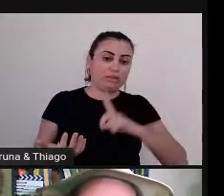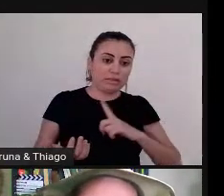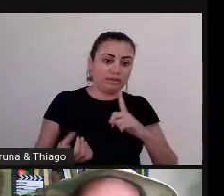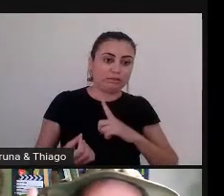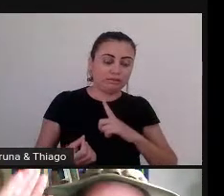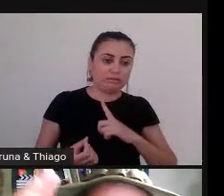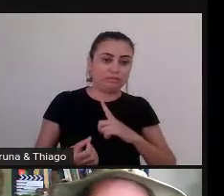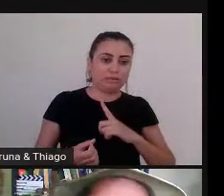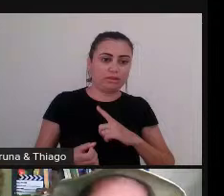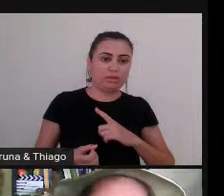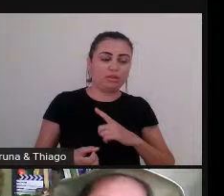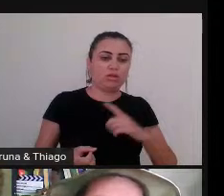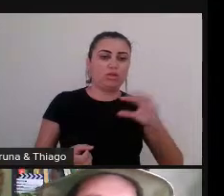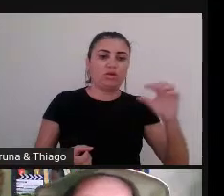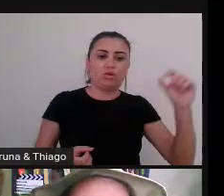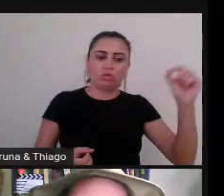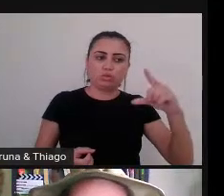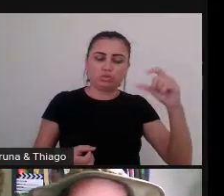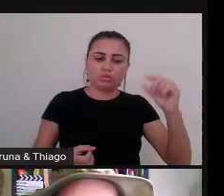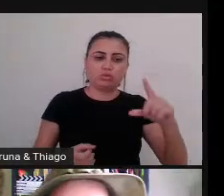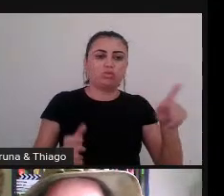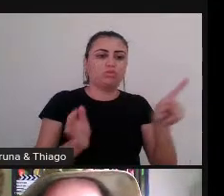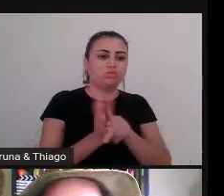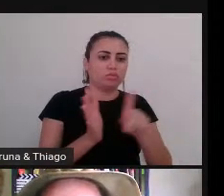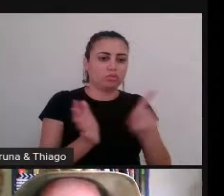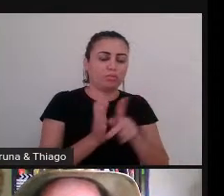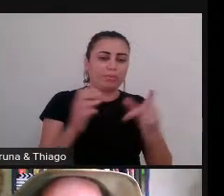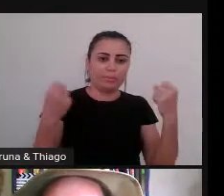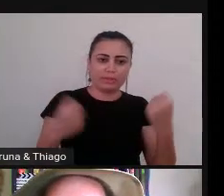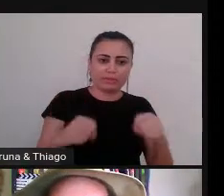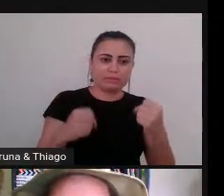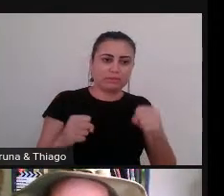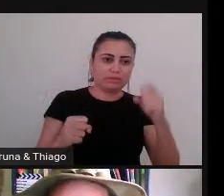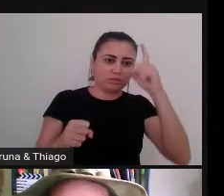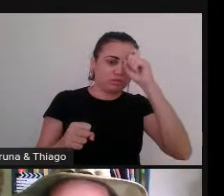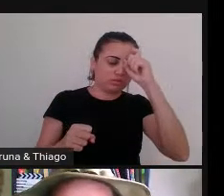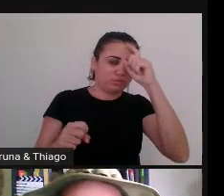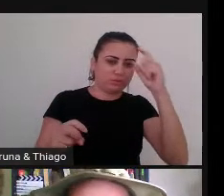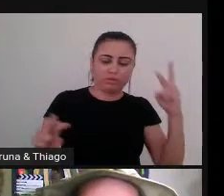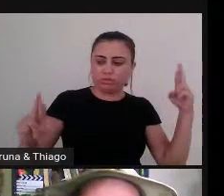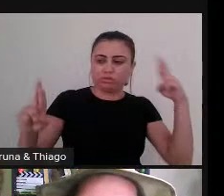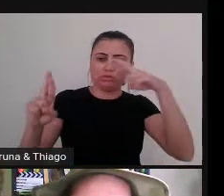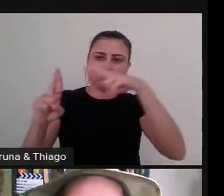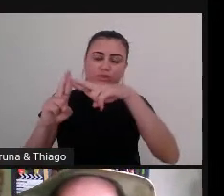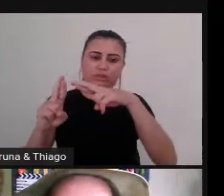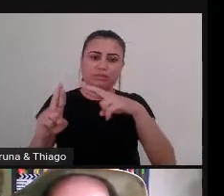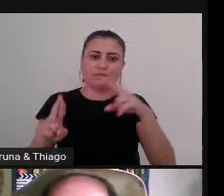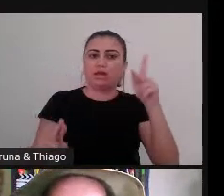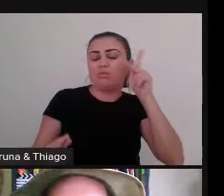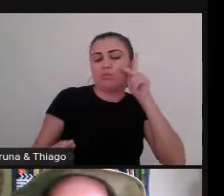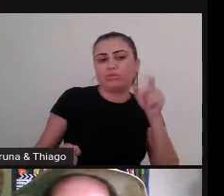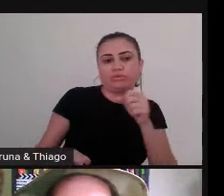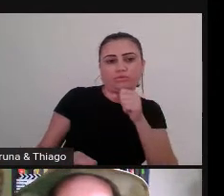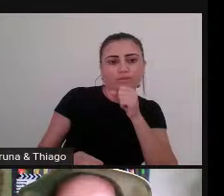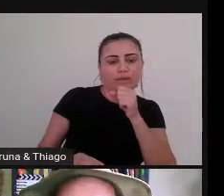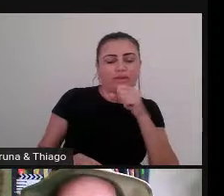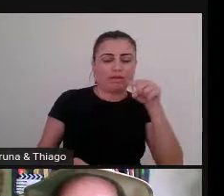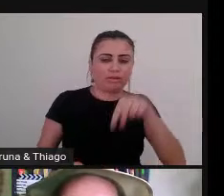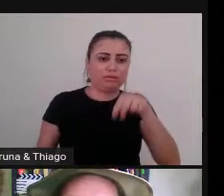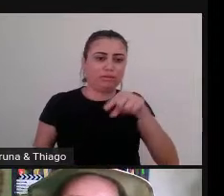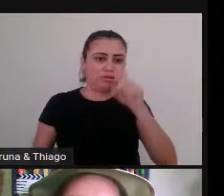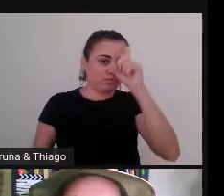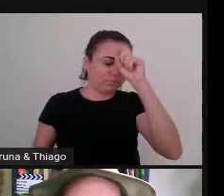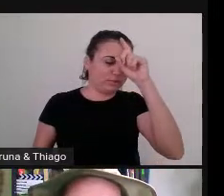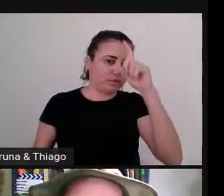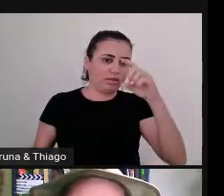Covid, né? Mas você tem que ir para o hospital de referência. No caso aqui em Rondônia é o Semetron. Medidas preventivas e cuidados em